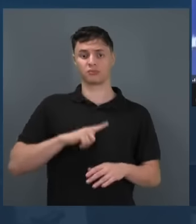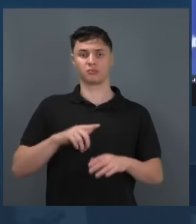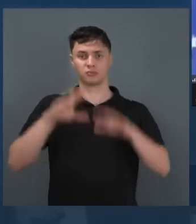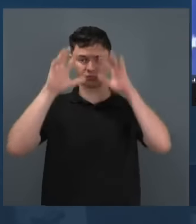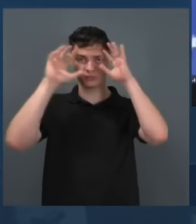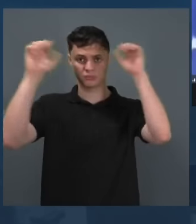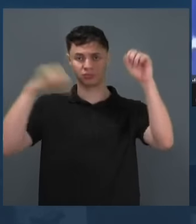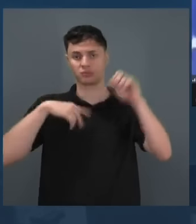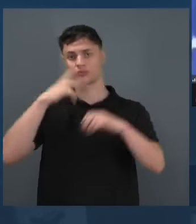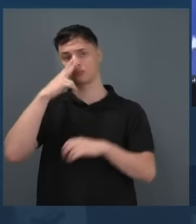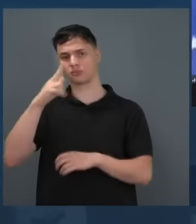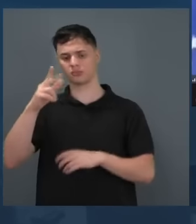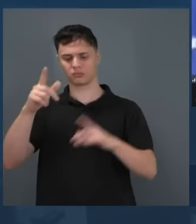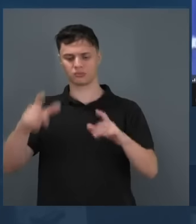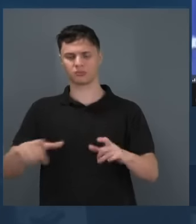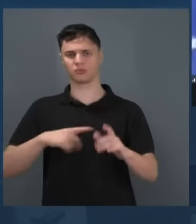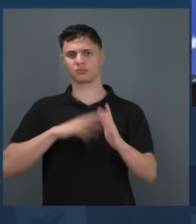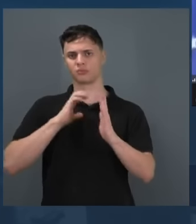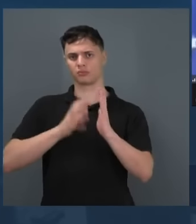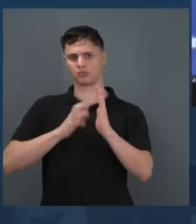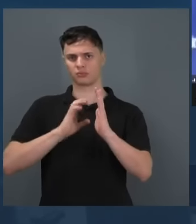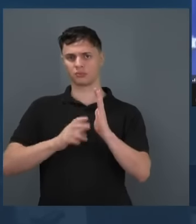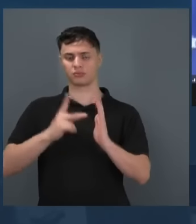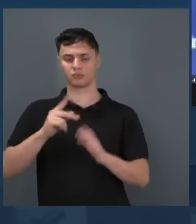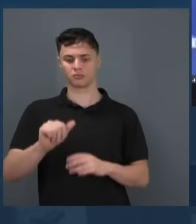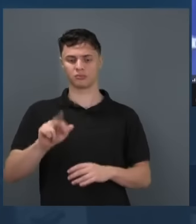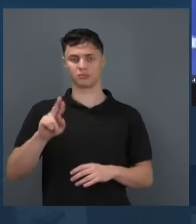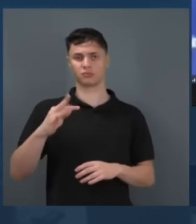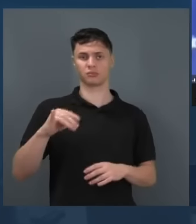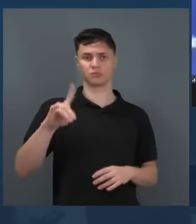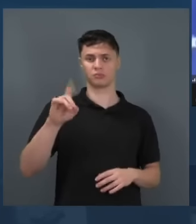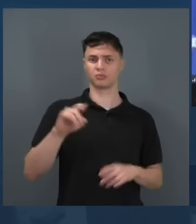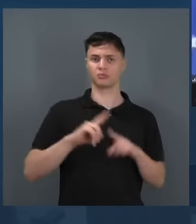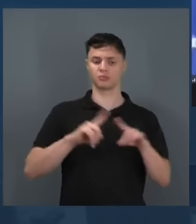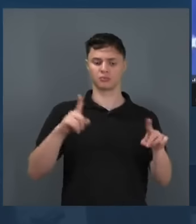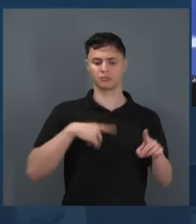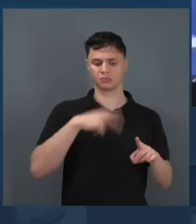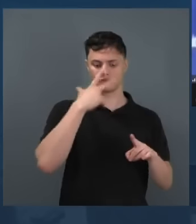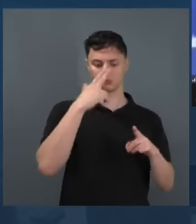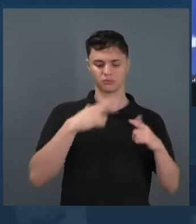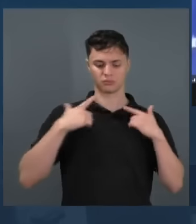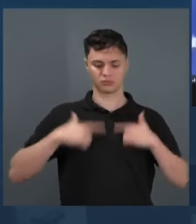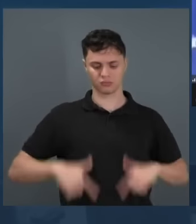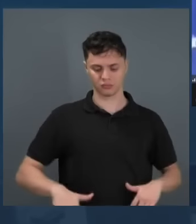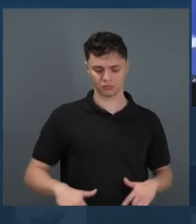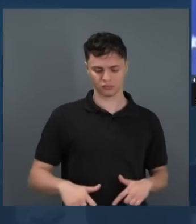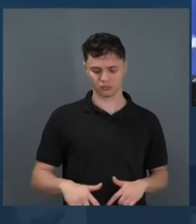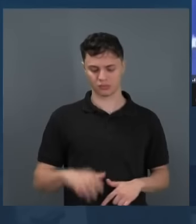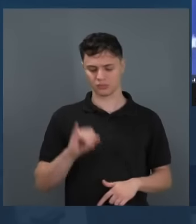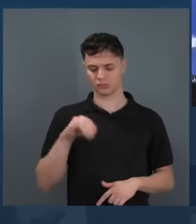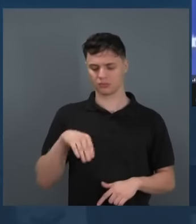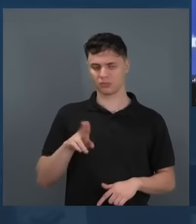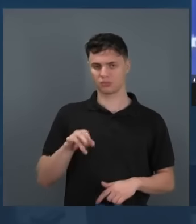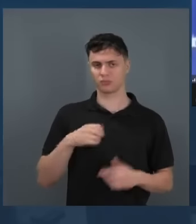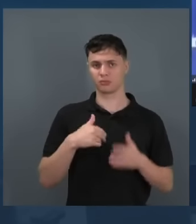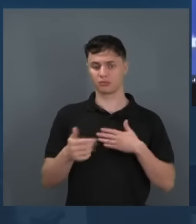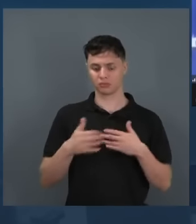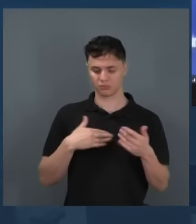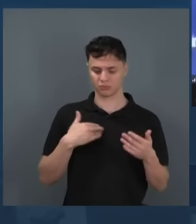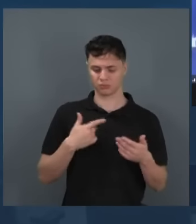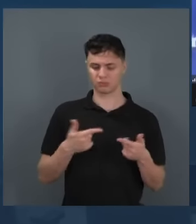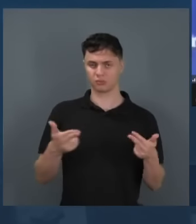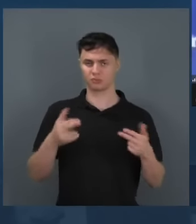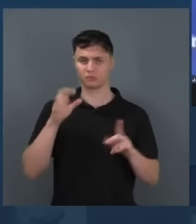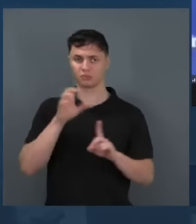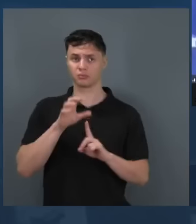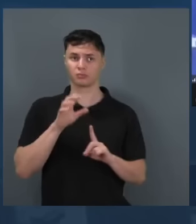parecem verdadeiros partidos políticos, mas estão imunes ainda a qualquer tipo de